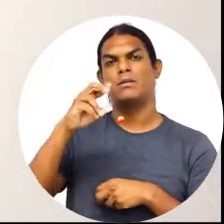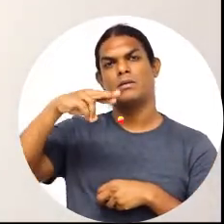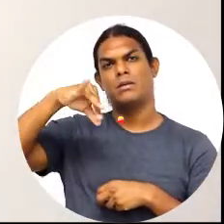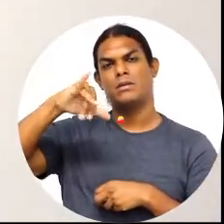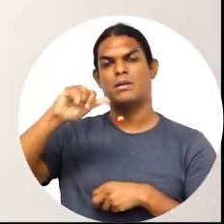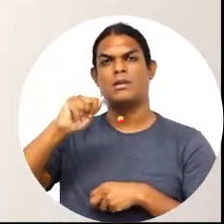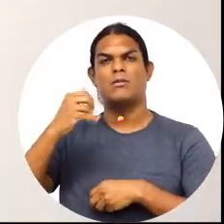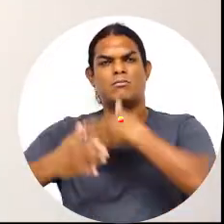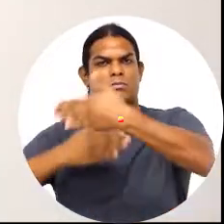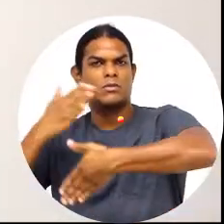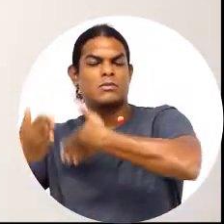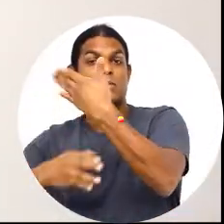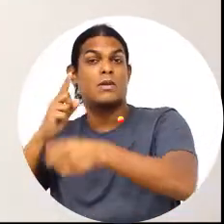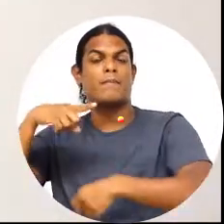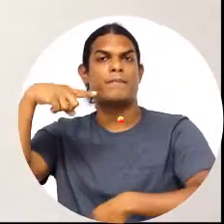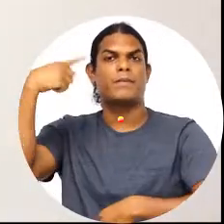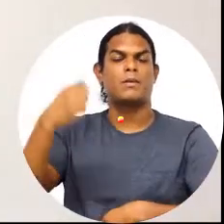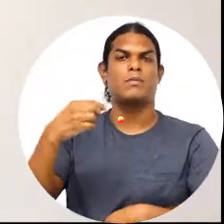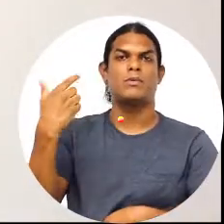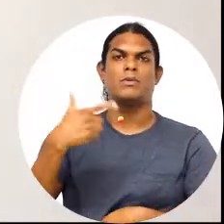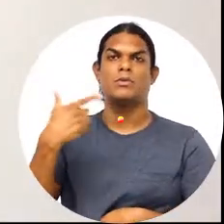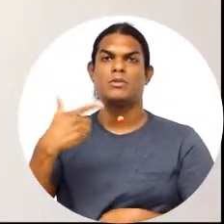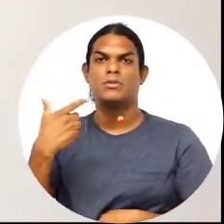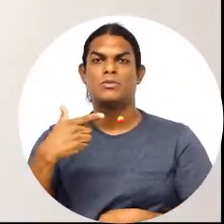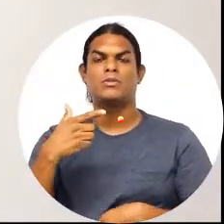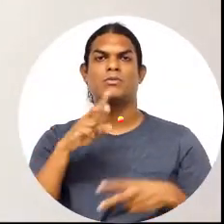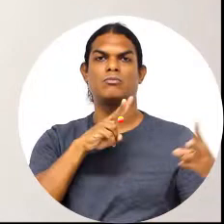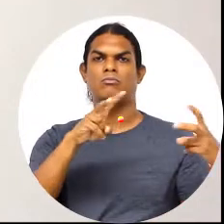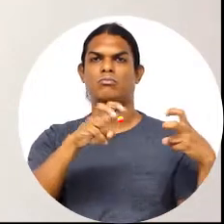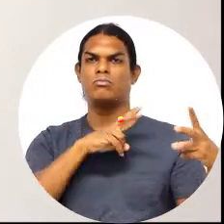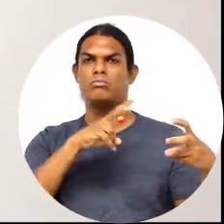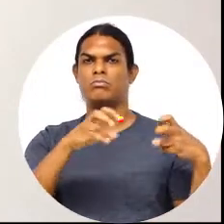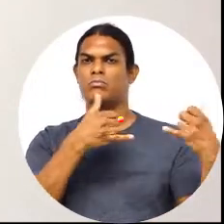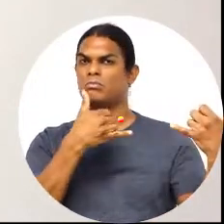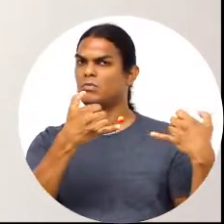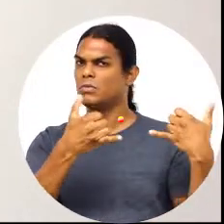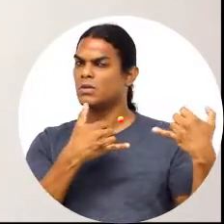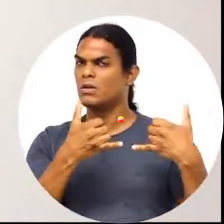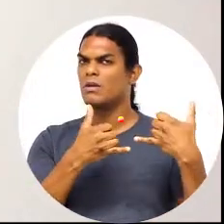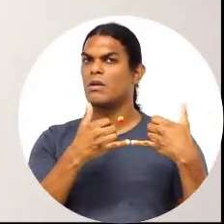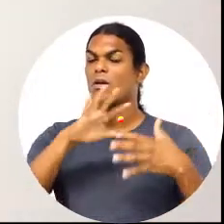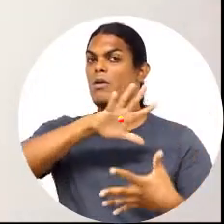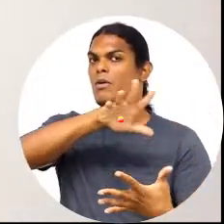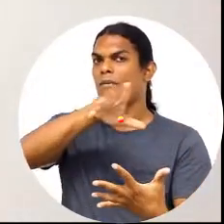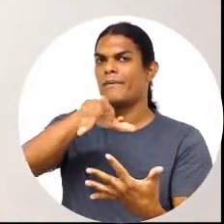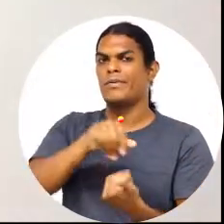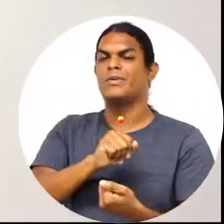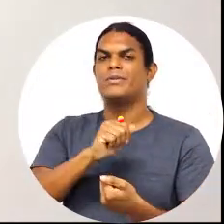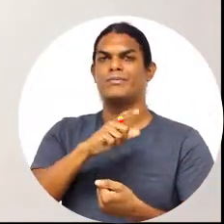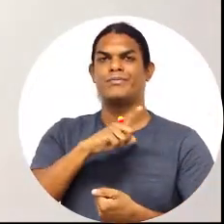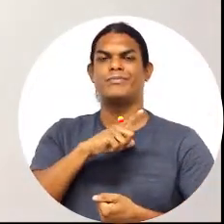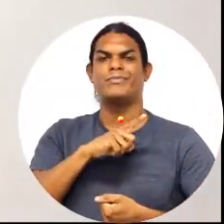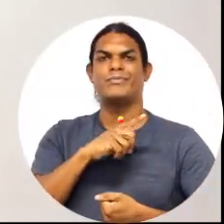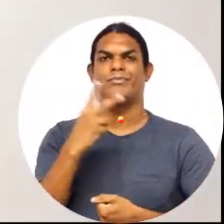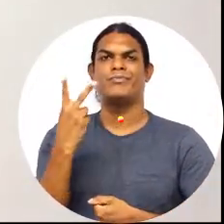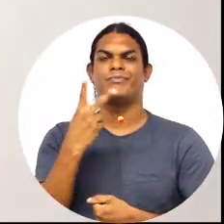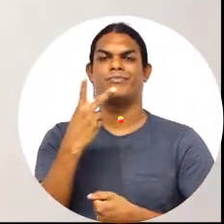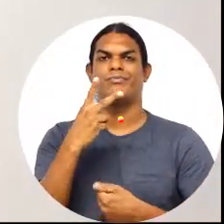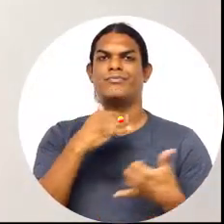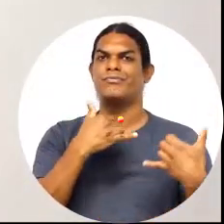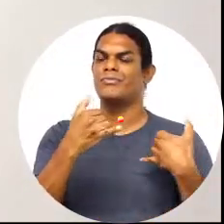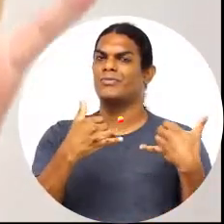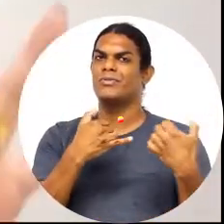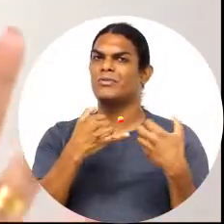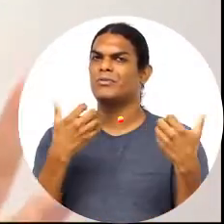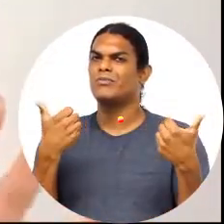da Segunda Guerra Mundial. A gente teve duas guerras tão próximas e tanta barbárie envolvida, parece que o mundo